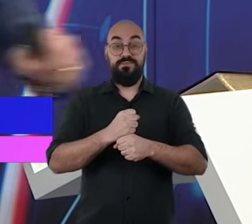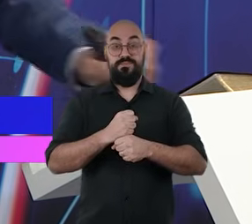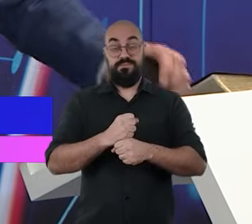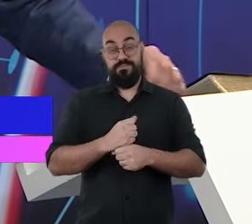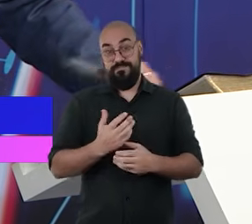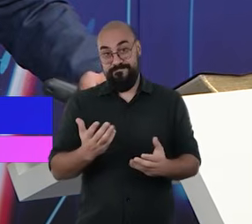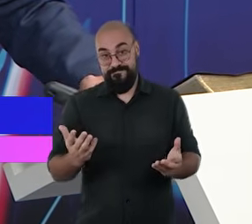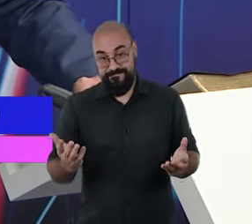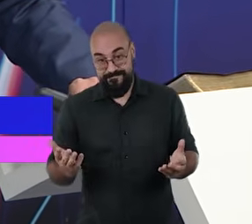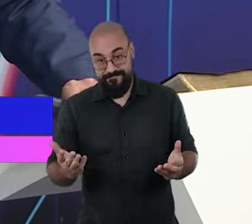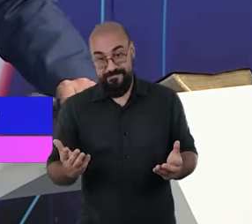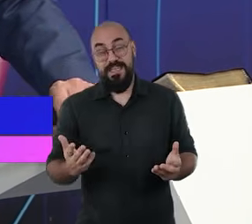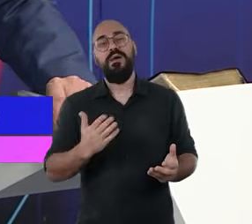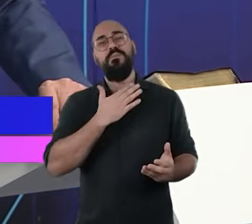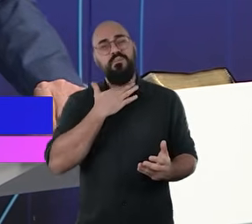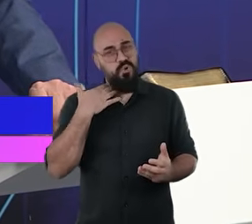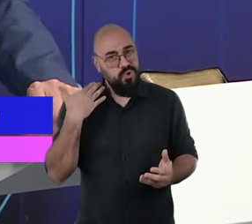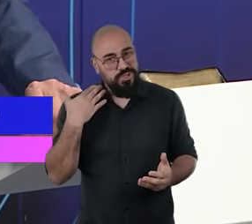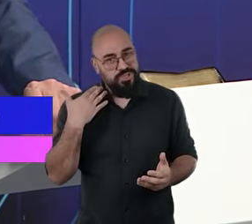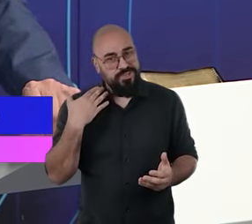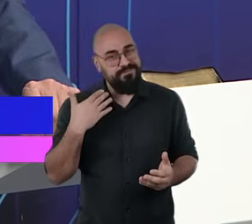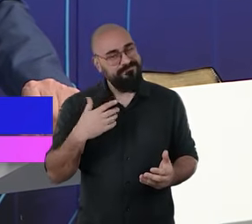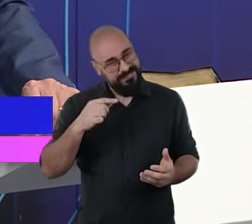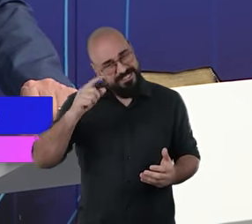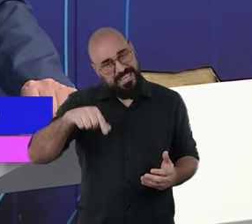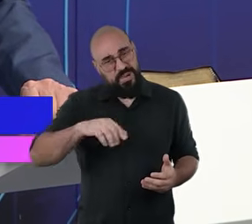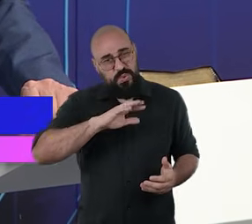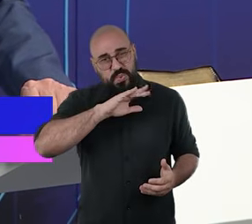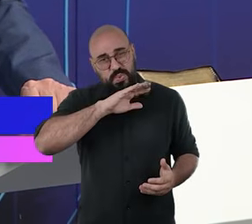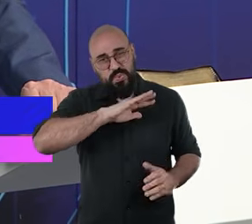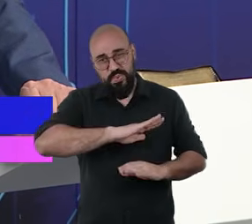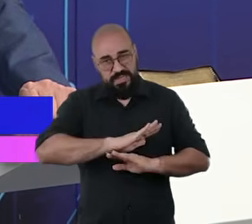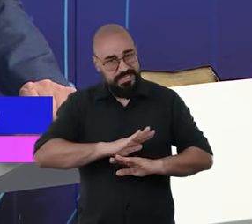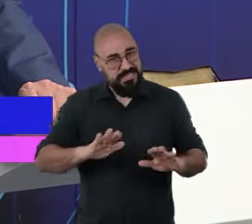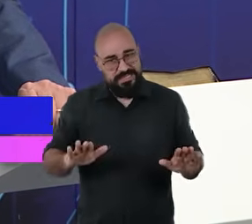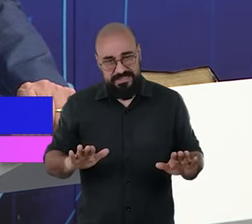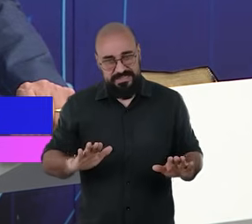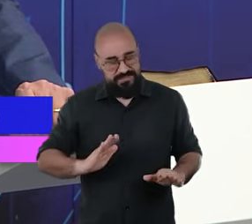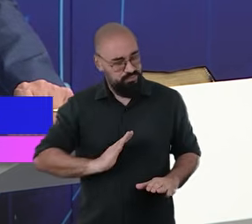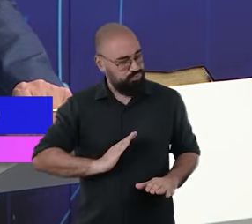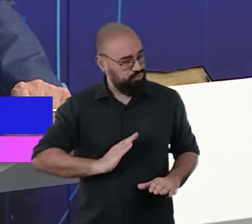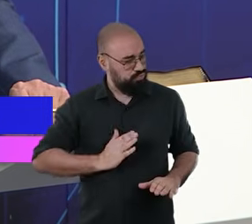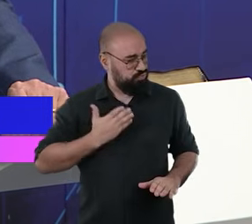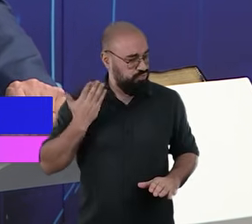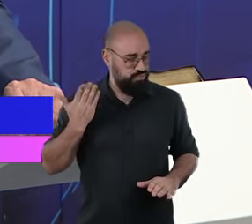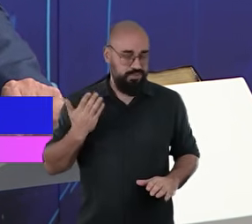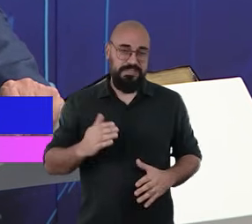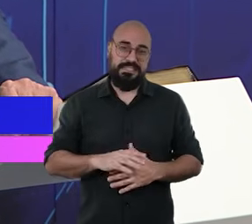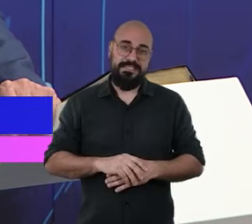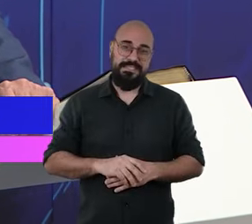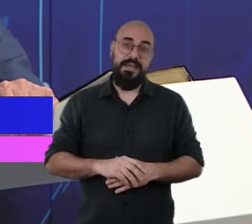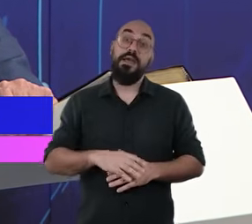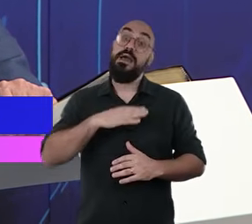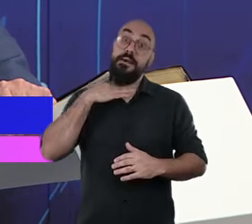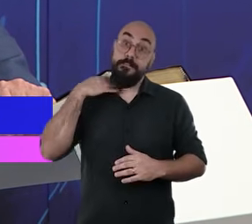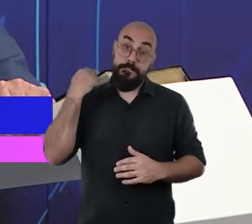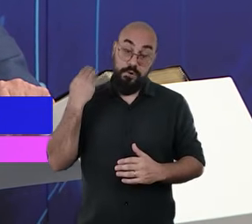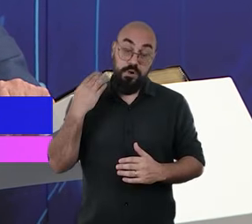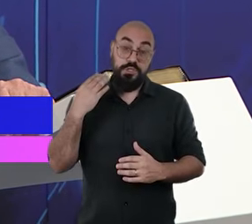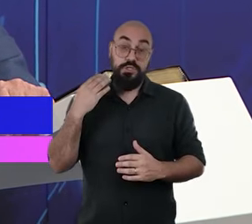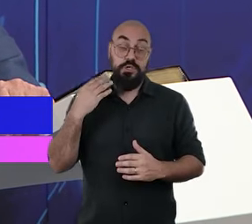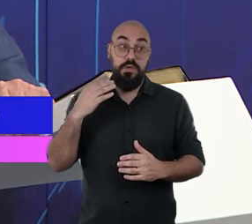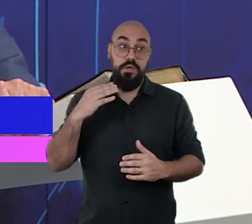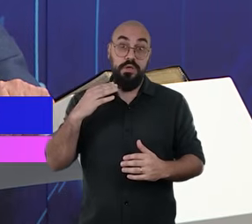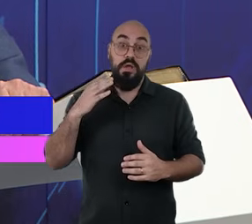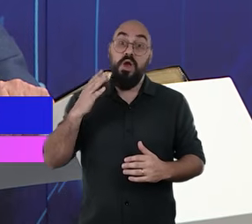morte, ela é trágica. Ela leva uma parte de nós. A morte rouba a